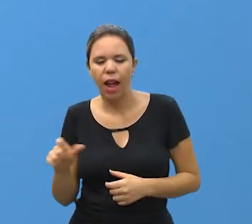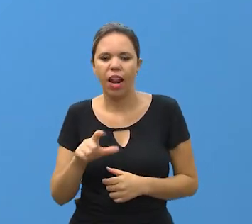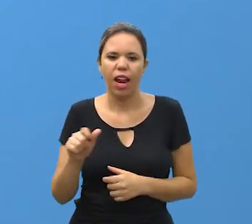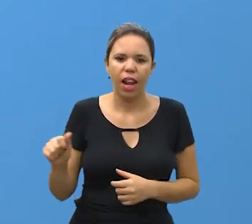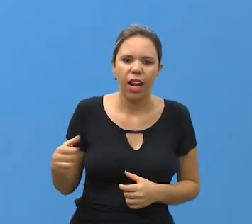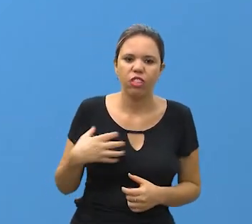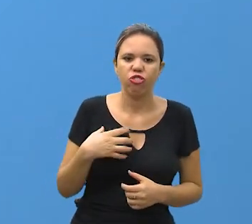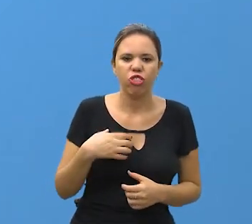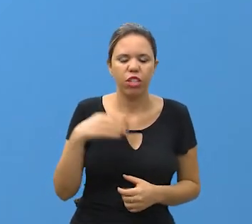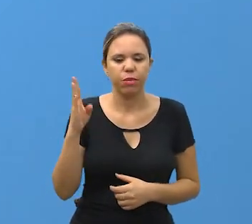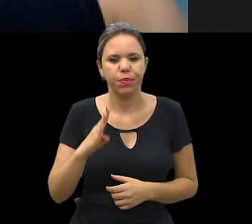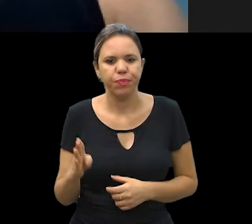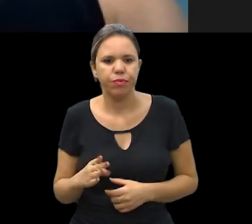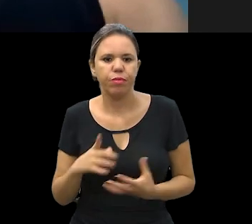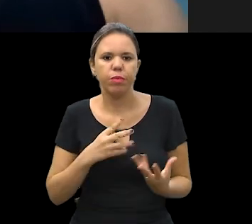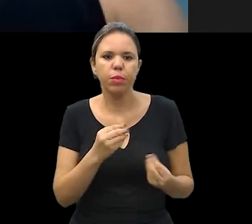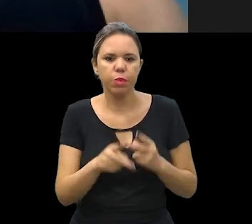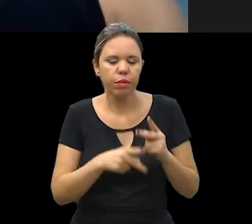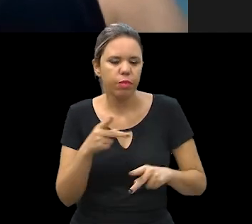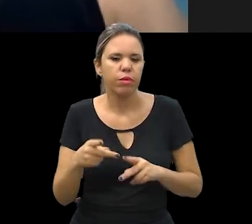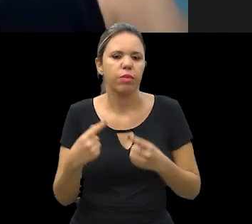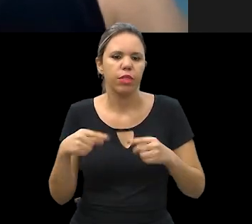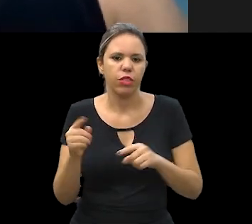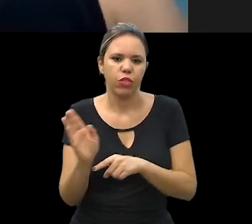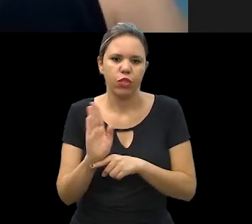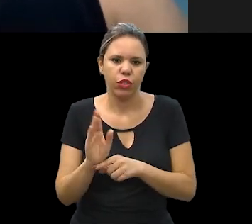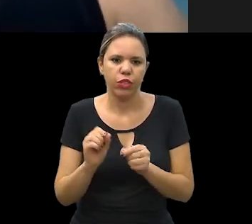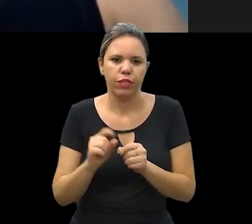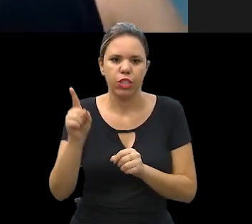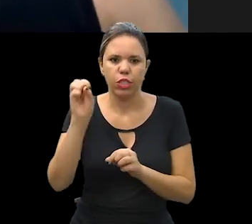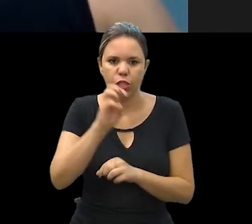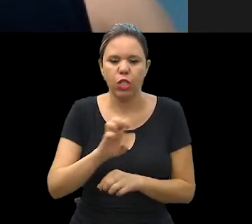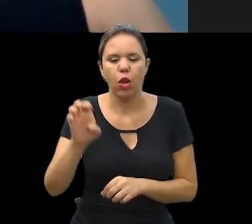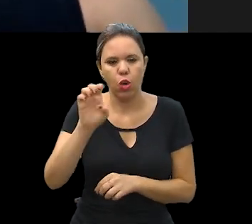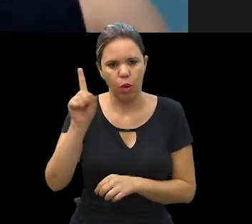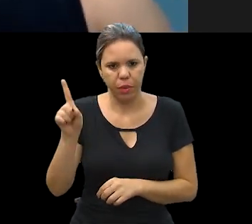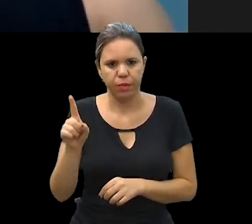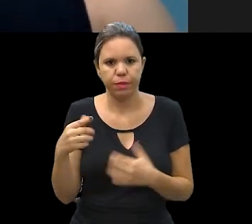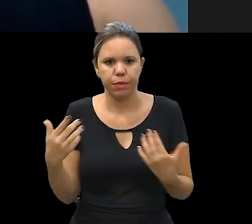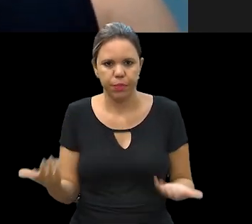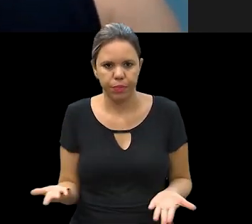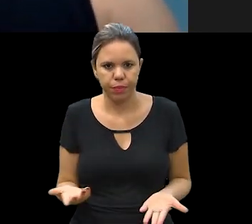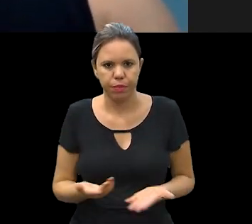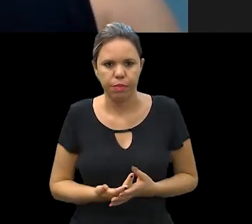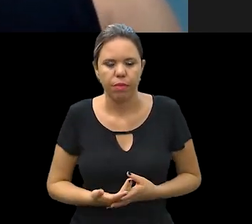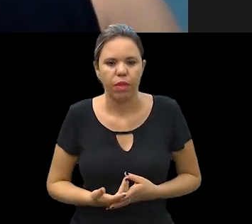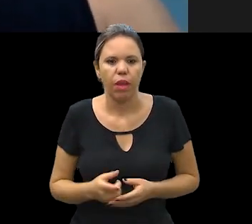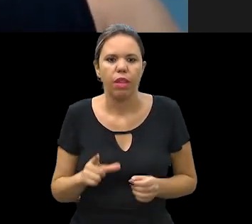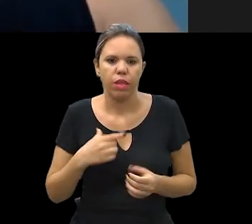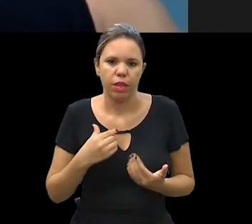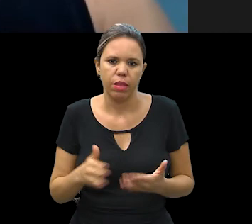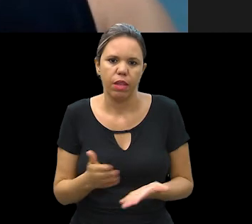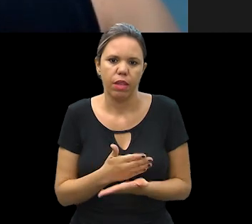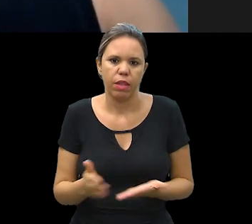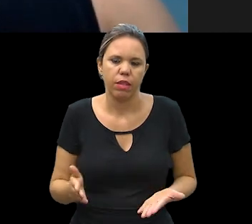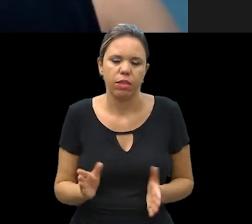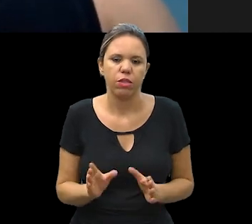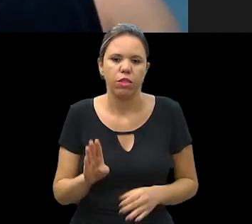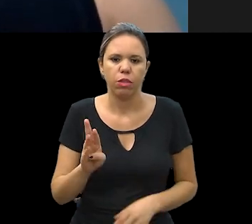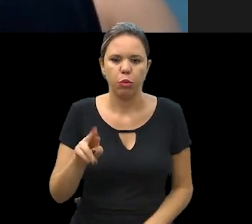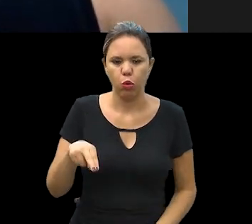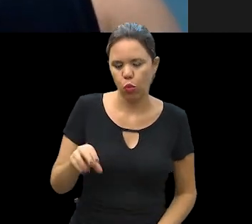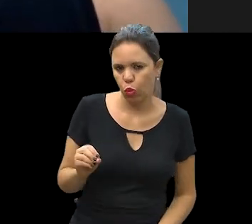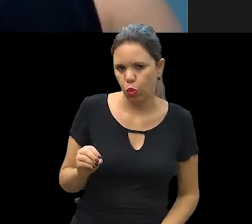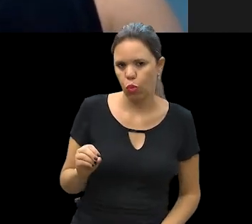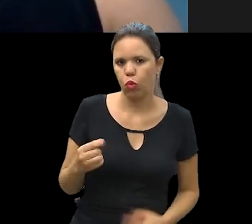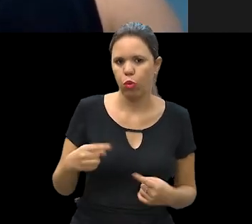lá, lá. Tem muitos vídeos, inclusive, que a gente postou da galera fazendo isso lá na Europa. Então isso deu esse start, né, no